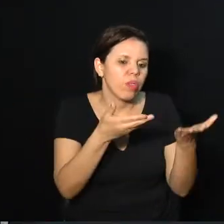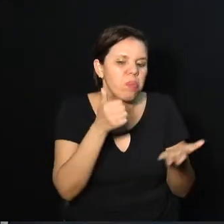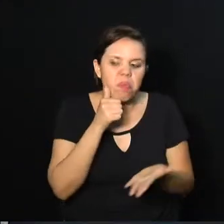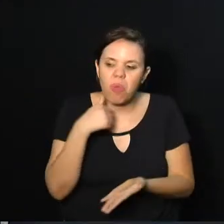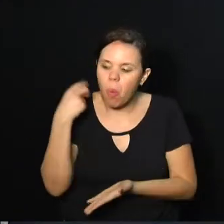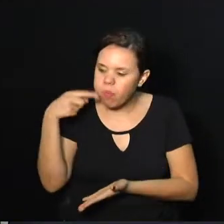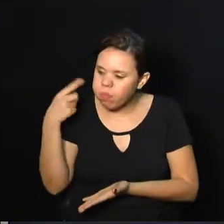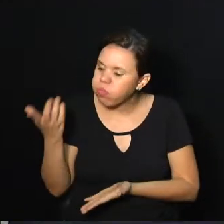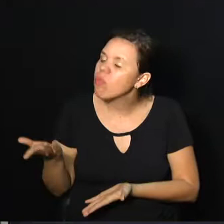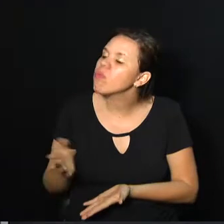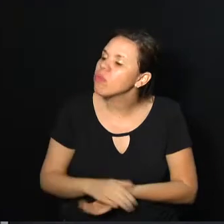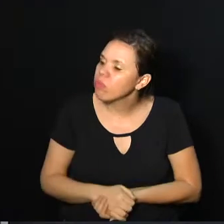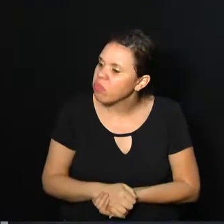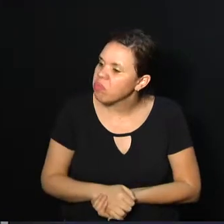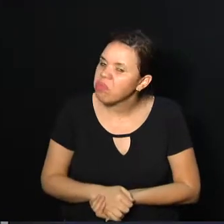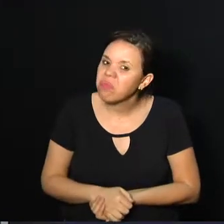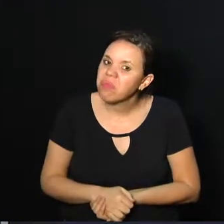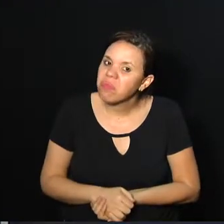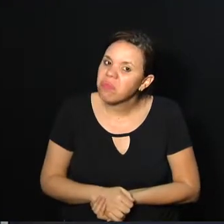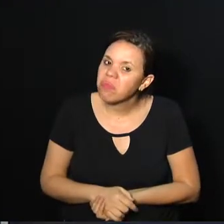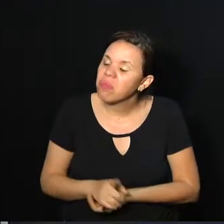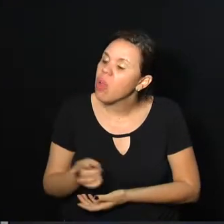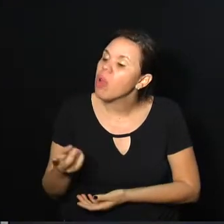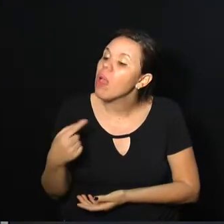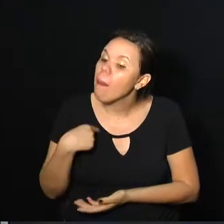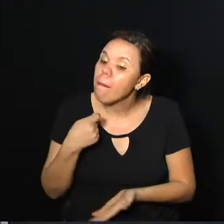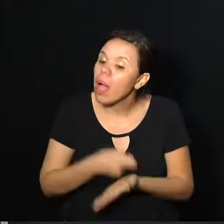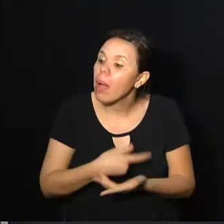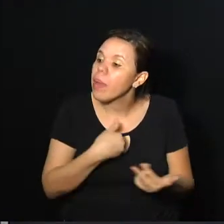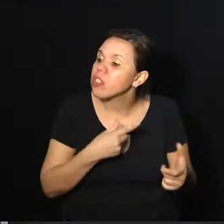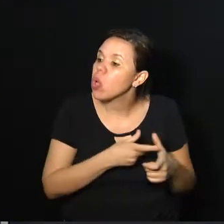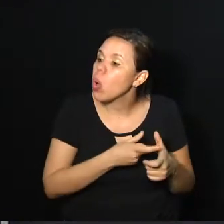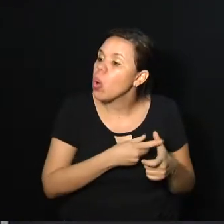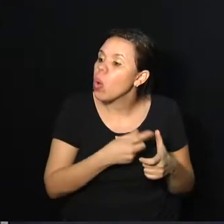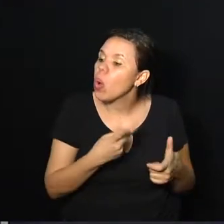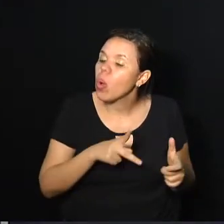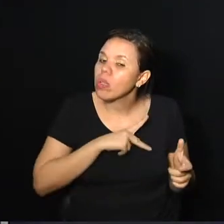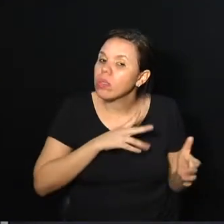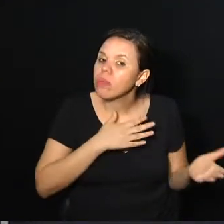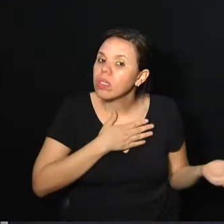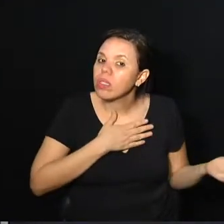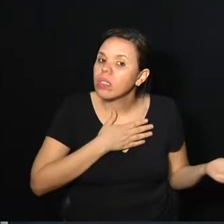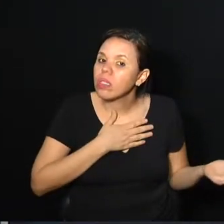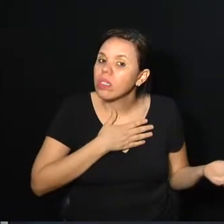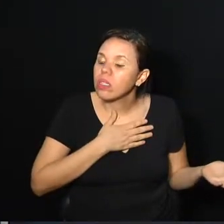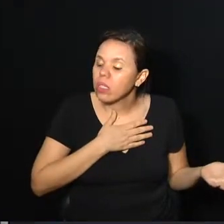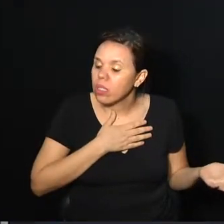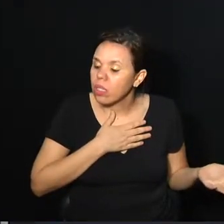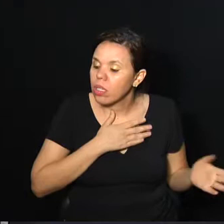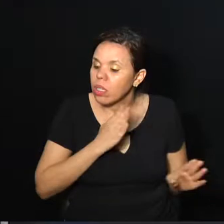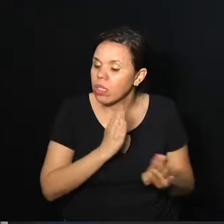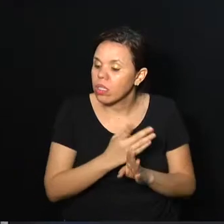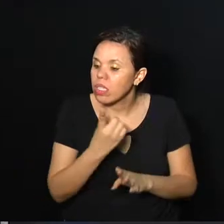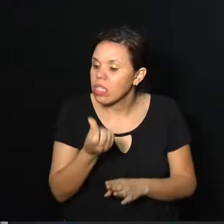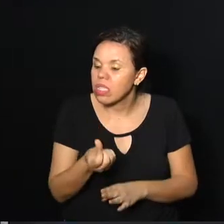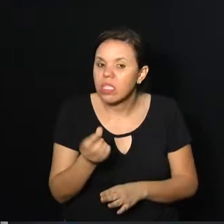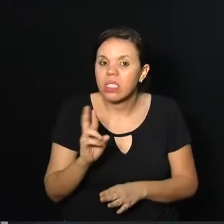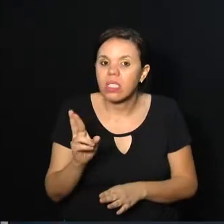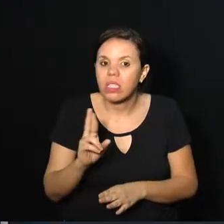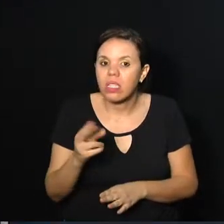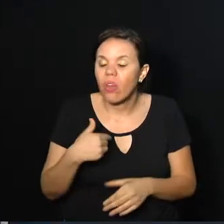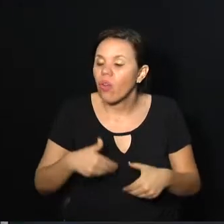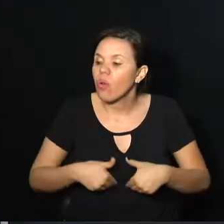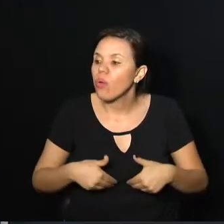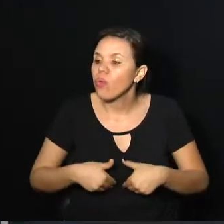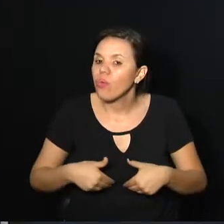para ele: olha, meu senhor, é como se chorar, isso aqui era para me pagar a conta. Ele falou assim: eu peguei acho que R$16, que eu estava com